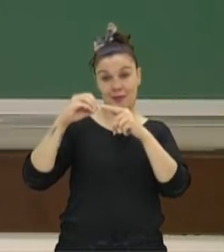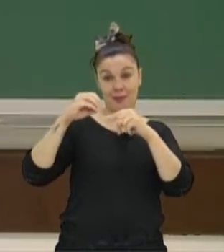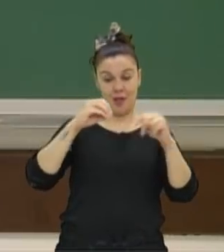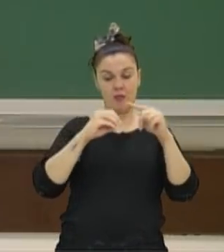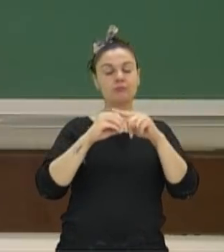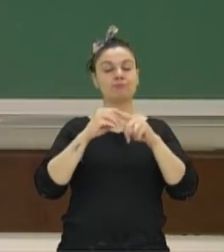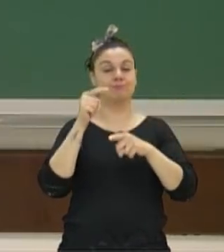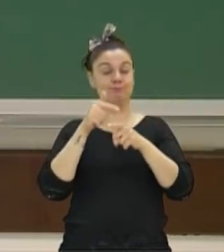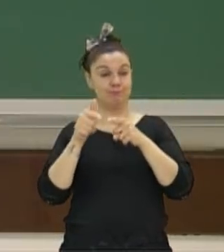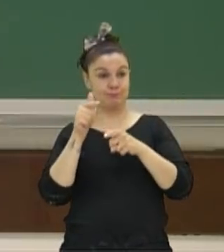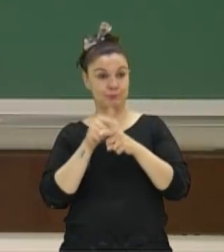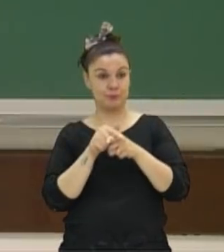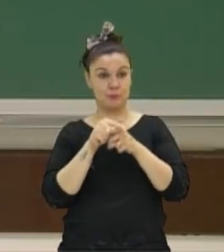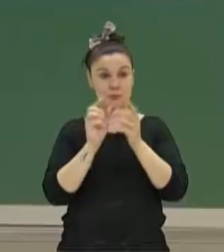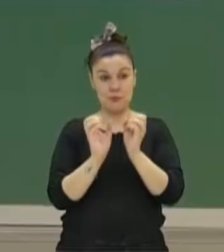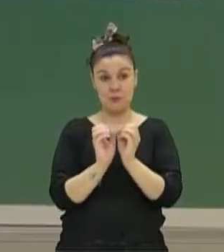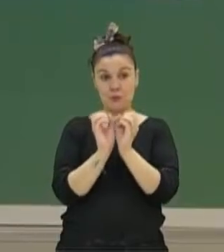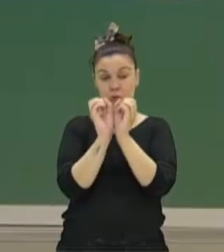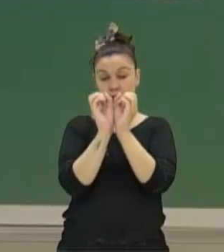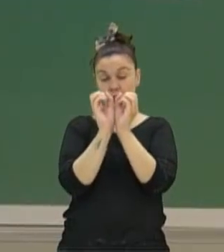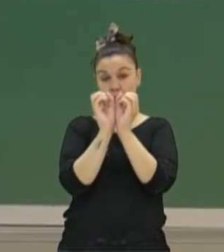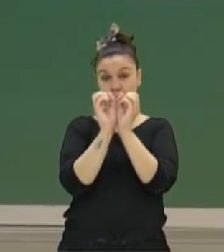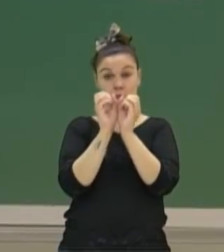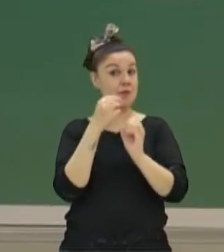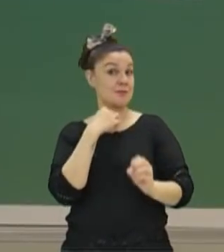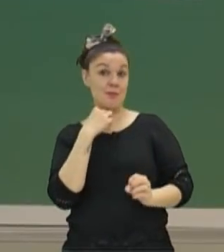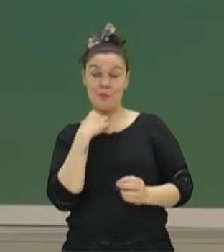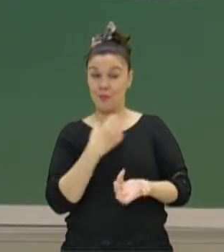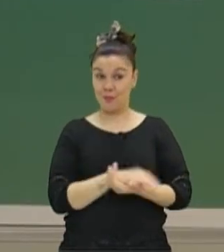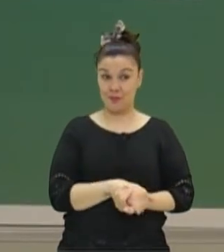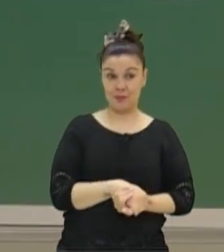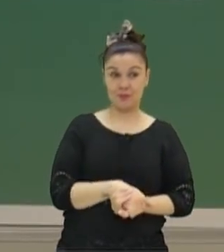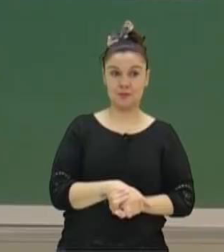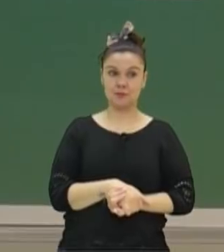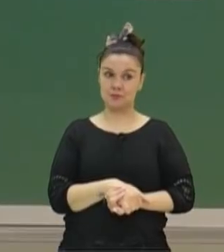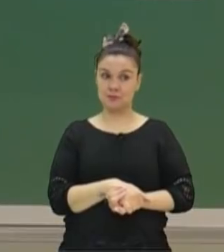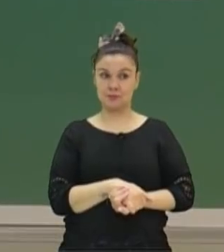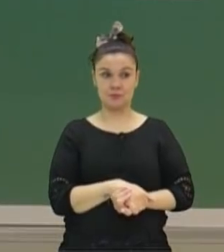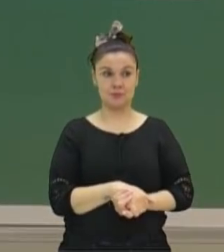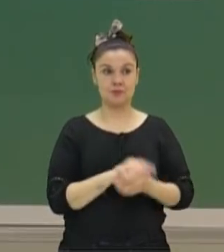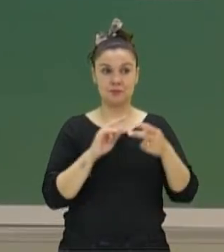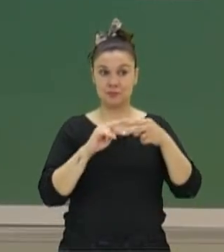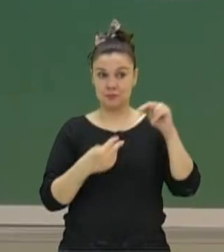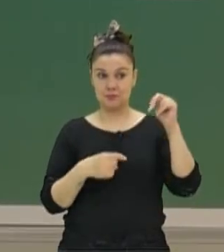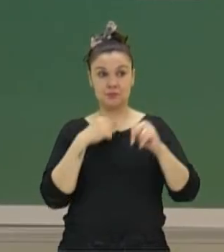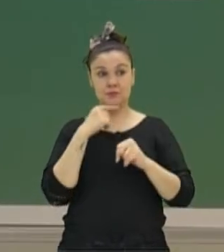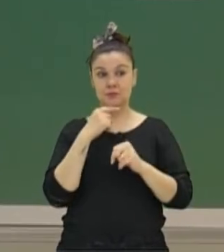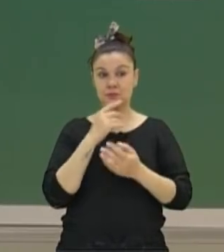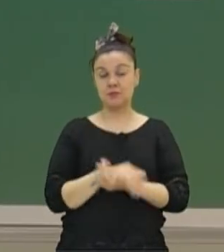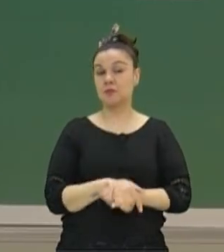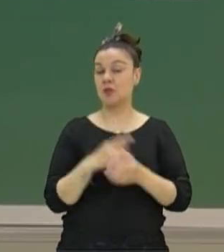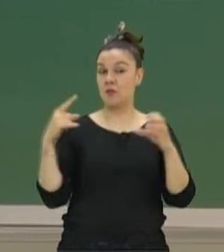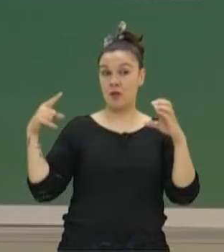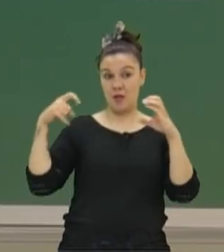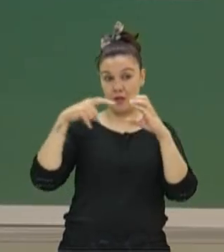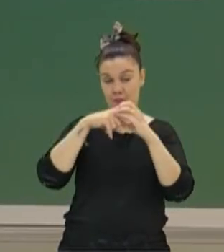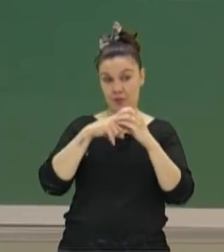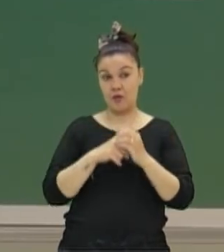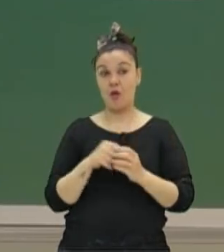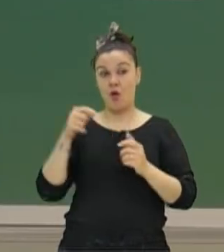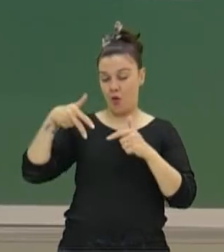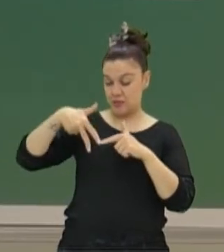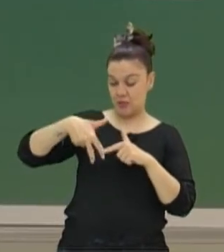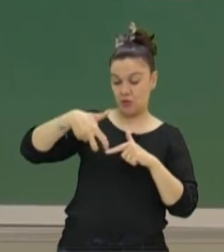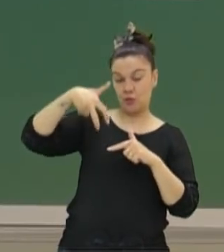estar afetada. Olha só esse aqui com duas regiões, né? Também não vai dar certo lá a fecundação. Esse com